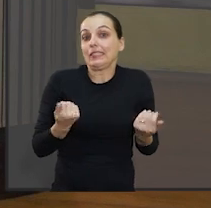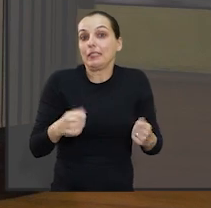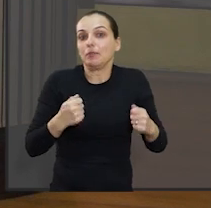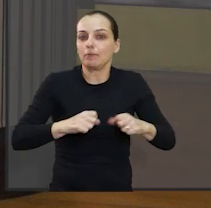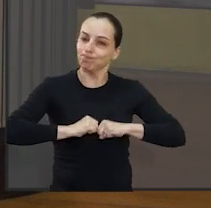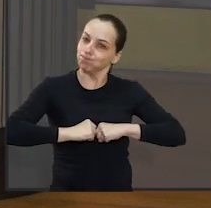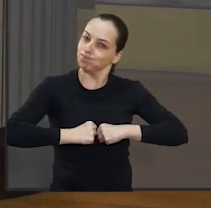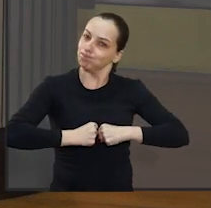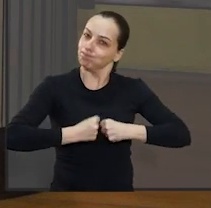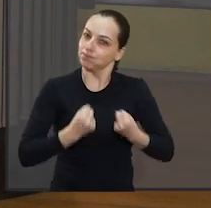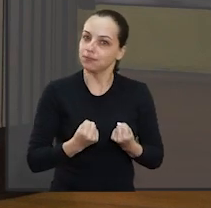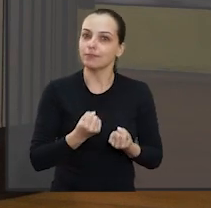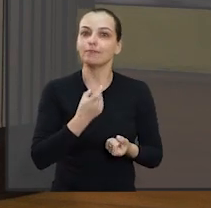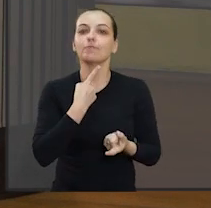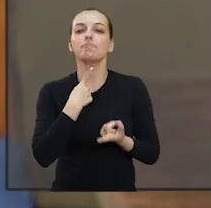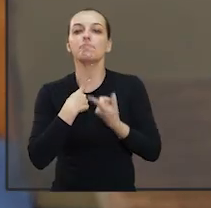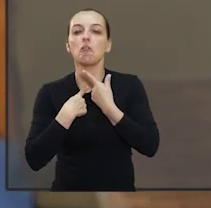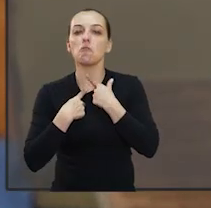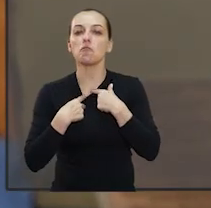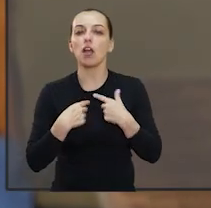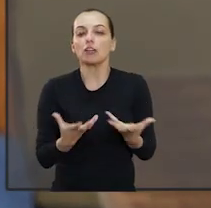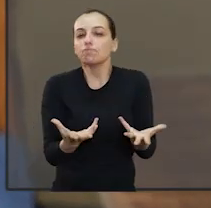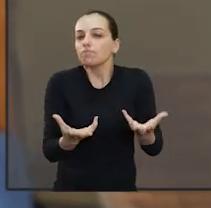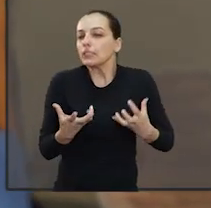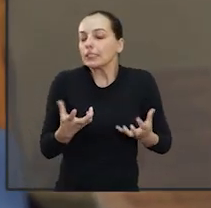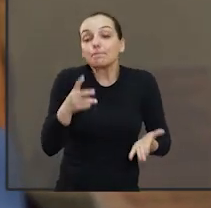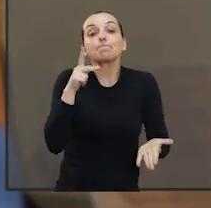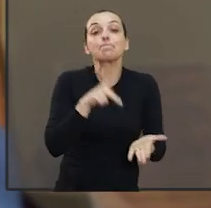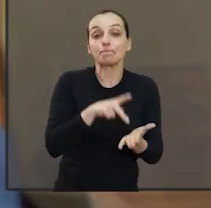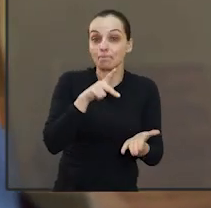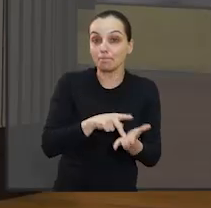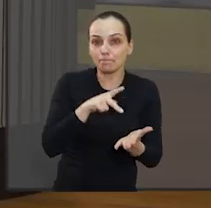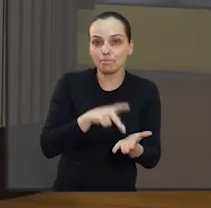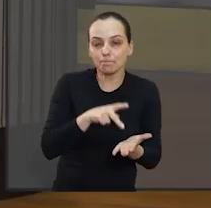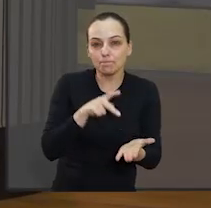beira quase um militantismo, na verdade. Acho que é uma coisa